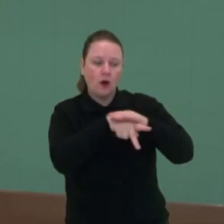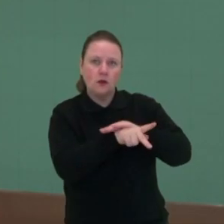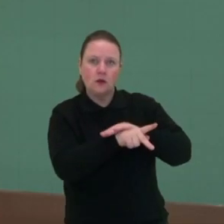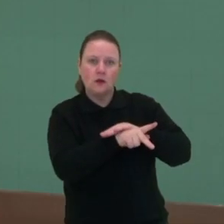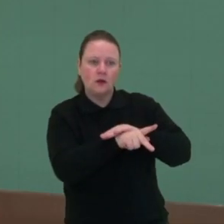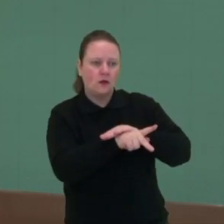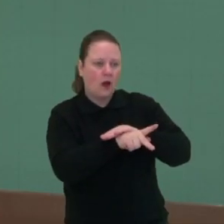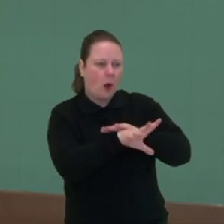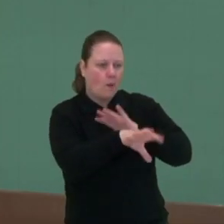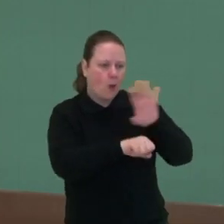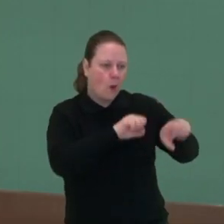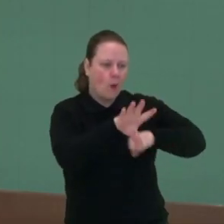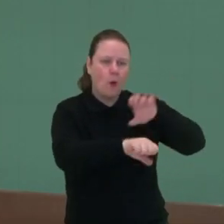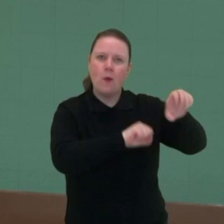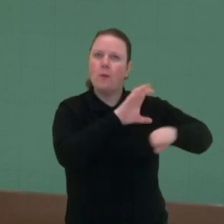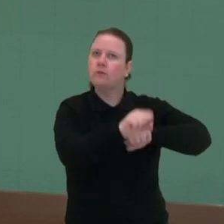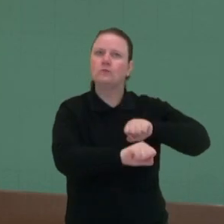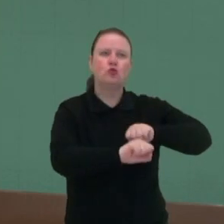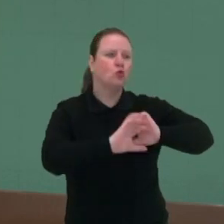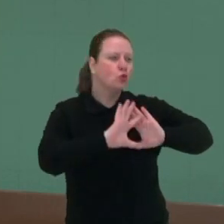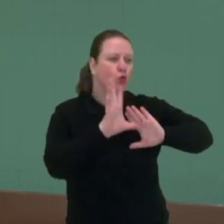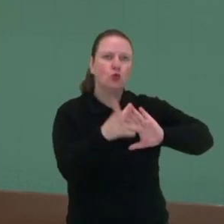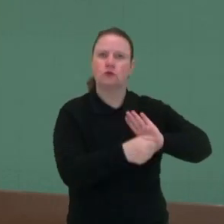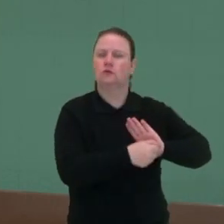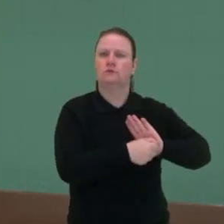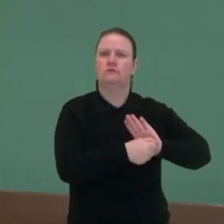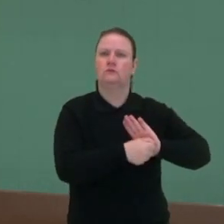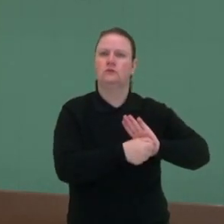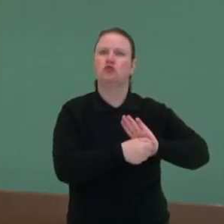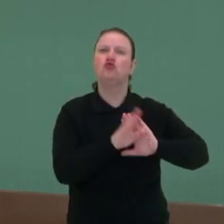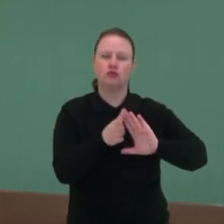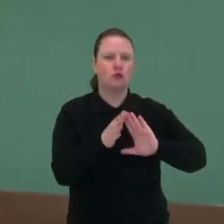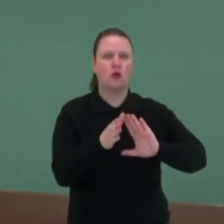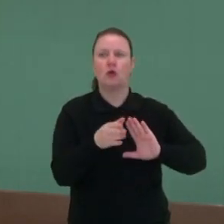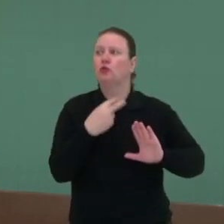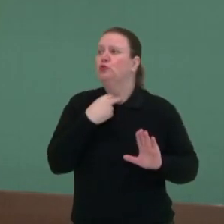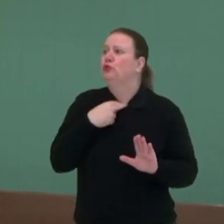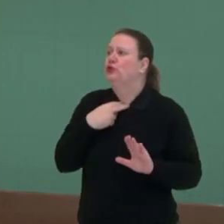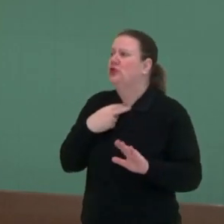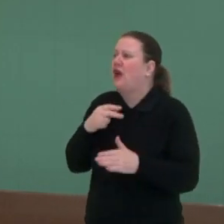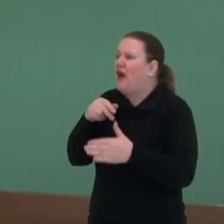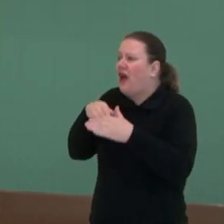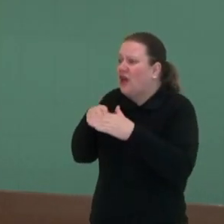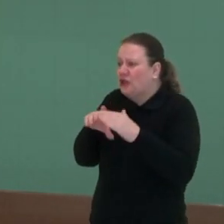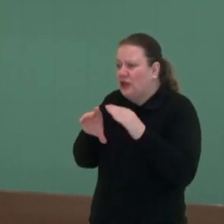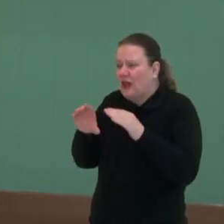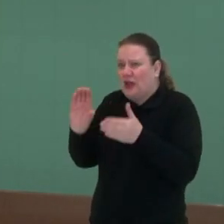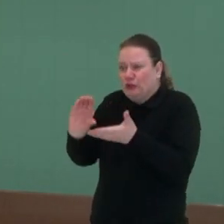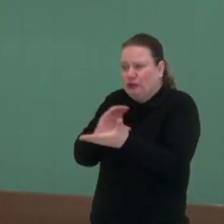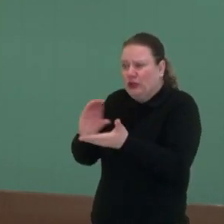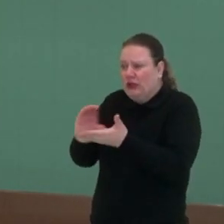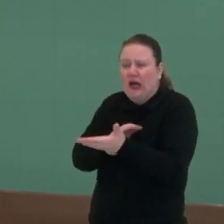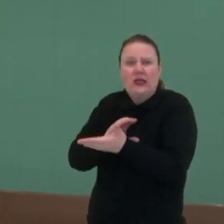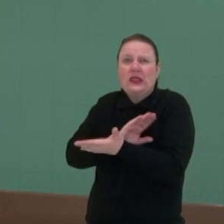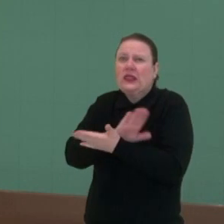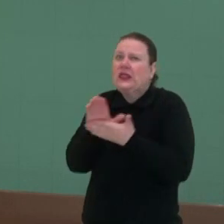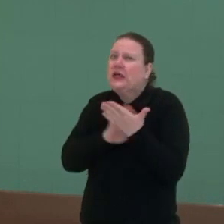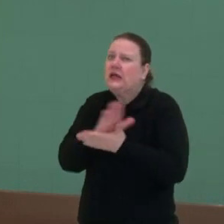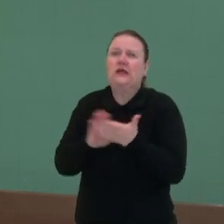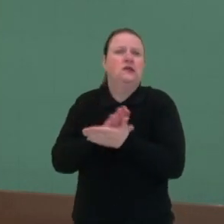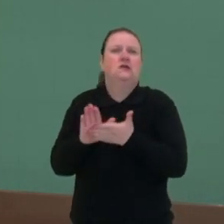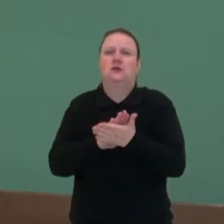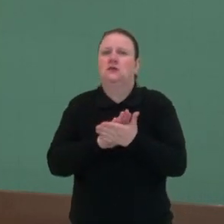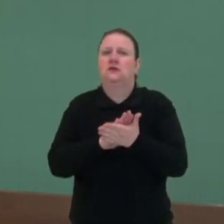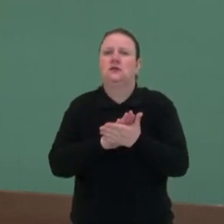poupança. Todo o dinheiro estava retido pelo governo, as pessoas não tinham acesso a essa quantia. Elevou os juros com a ideia